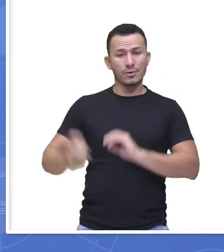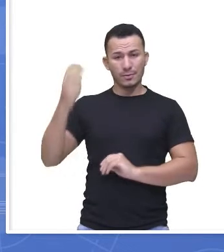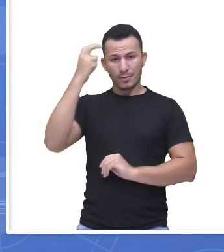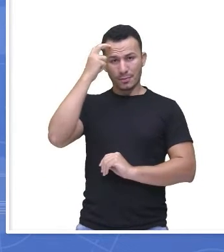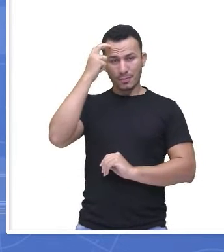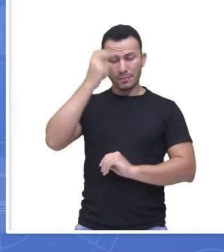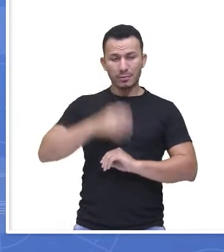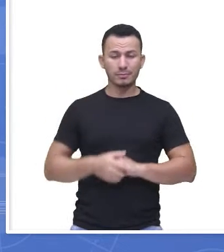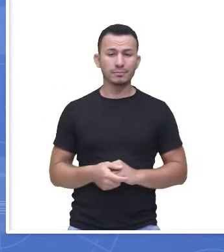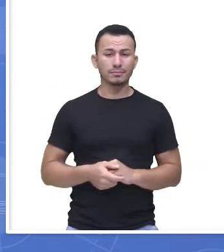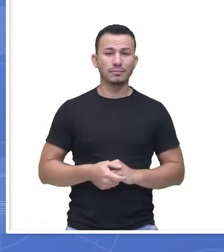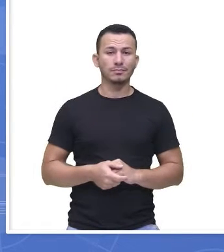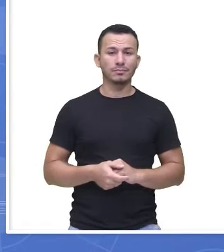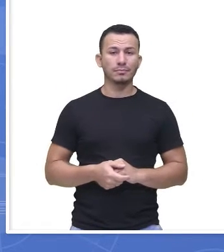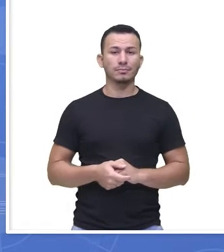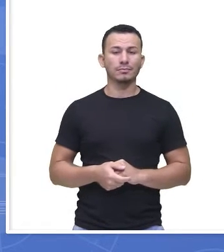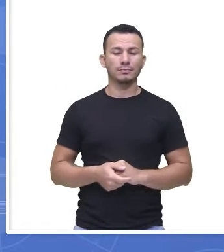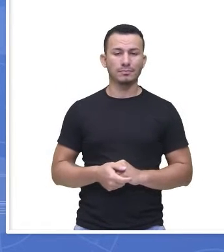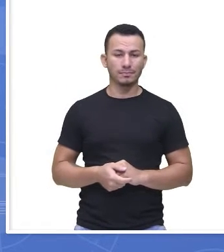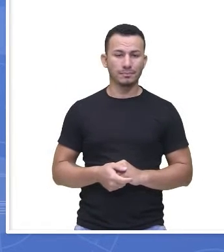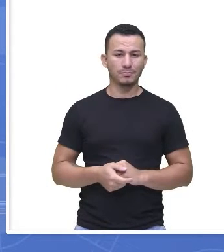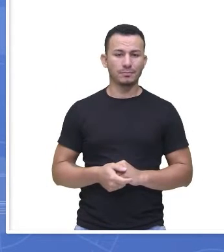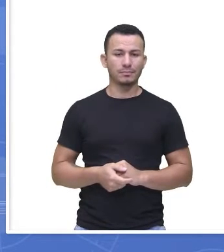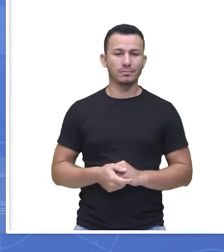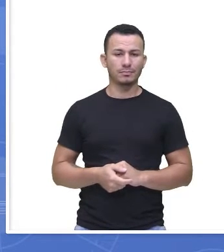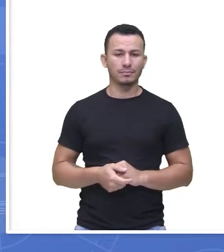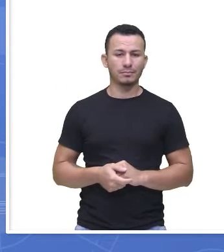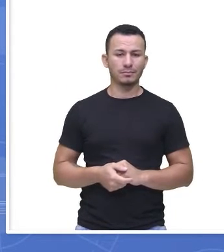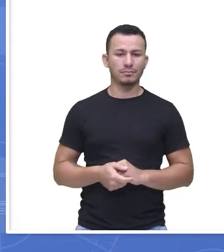né? Então vejam, eu como